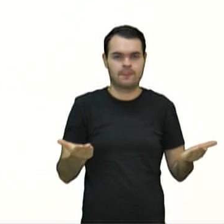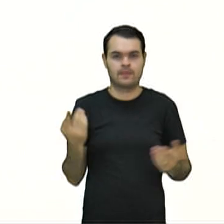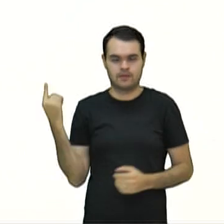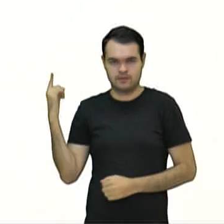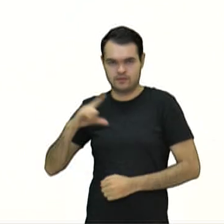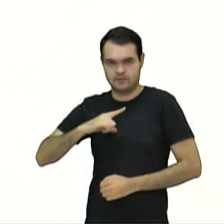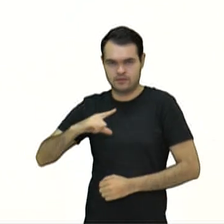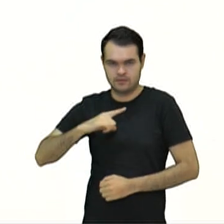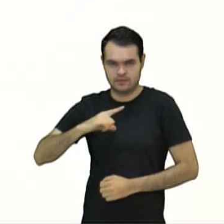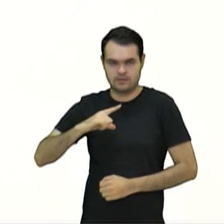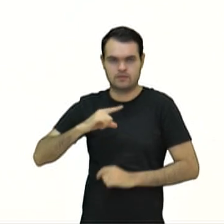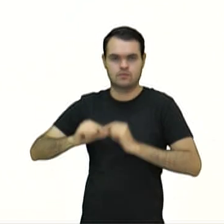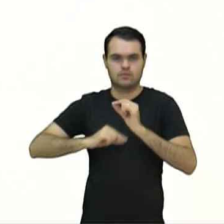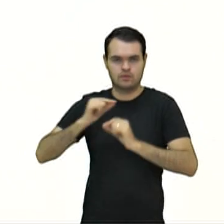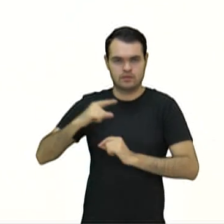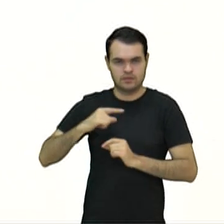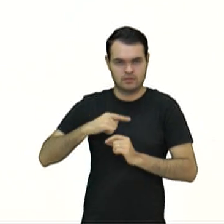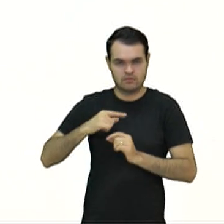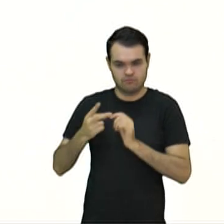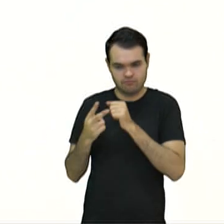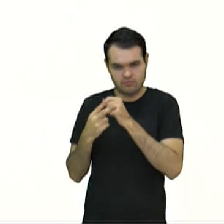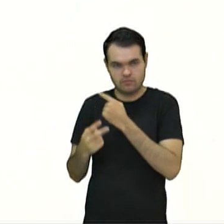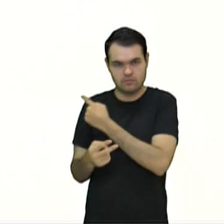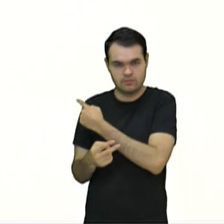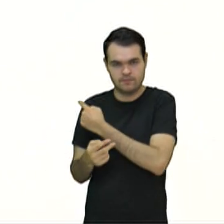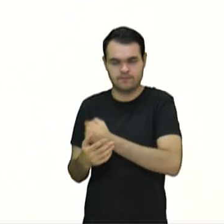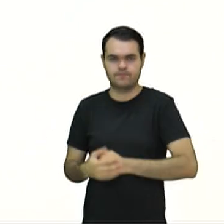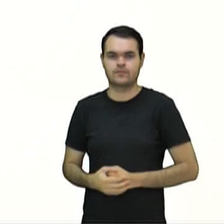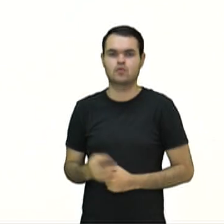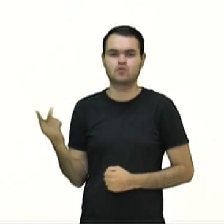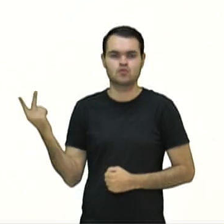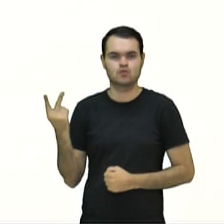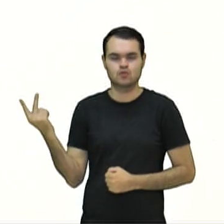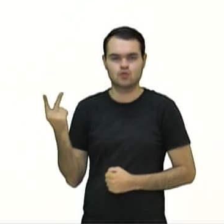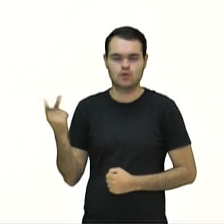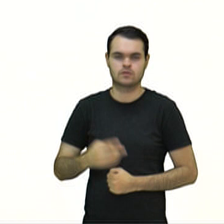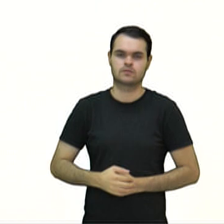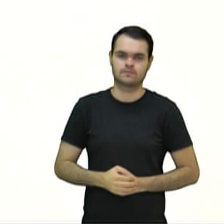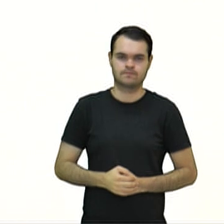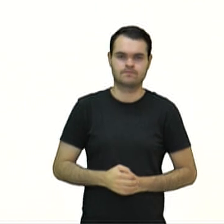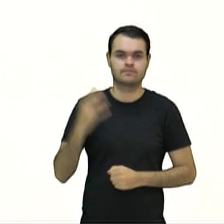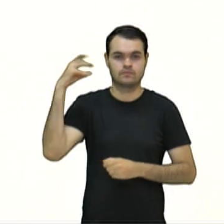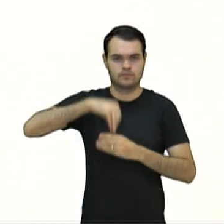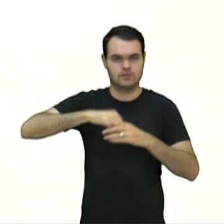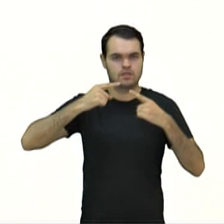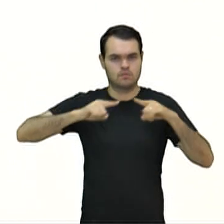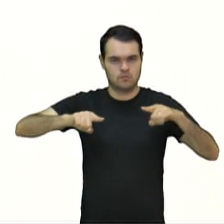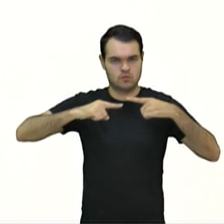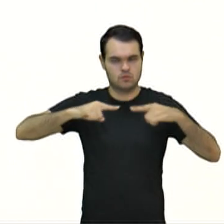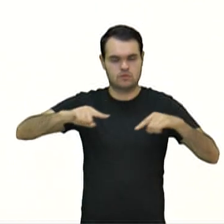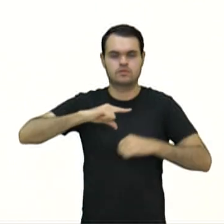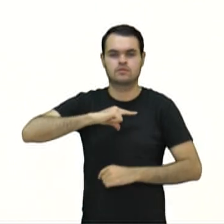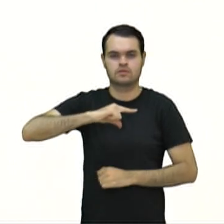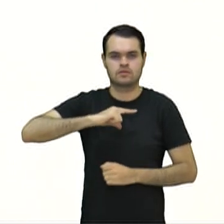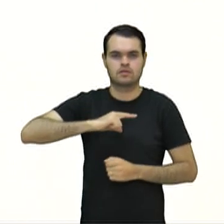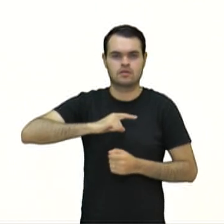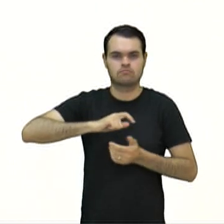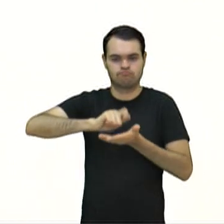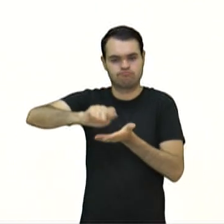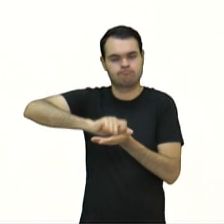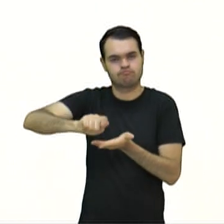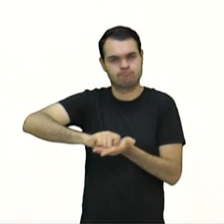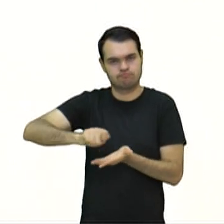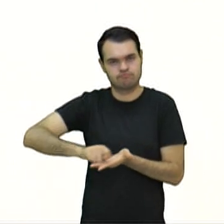no infinitivo, ou no presente, e o verbo be. E dentro da música, nós temos a escrita, dentro desse